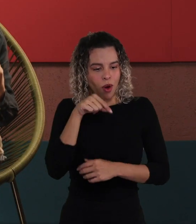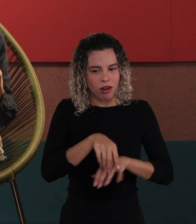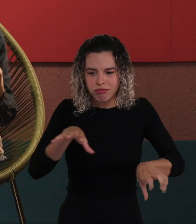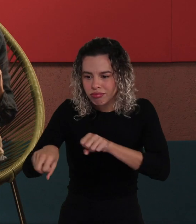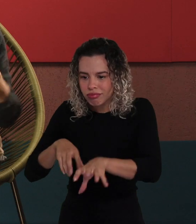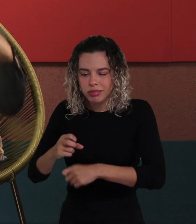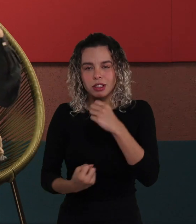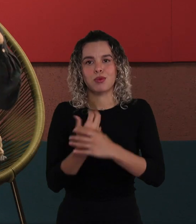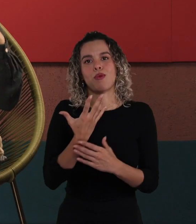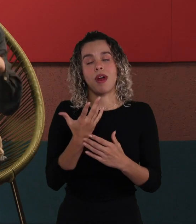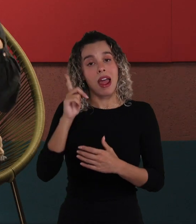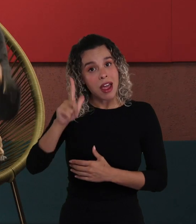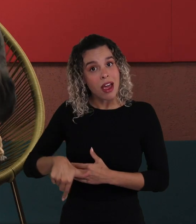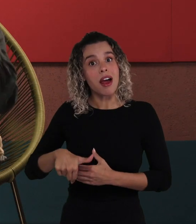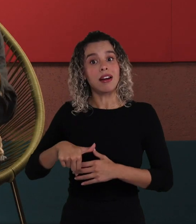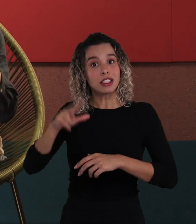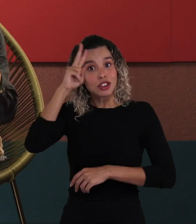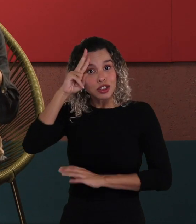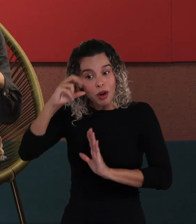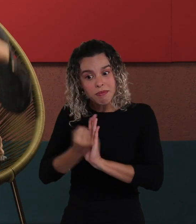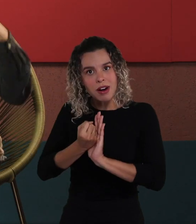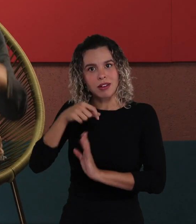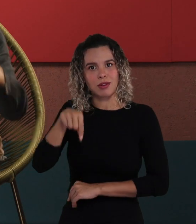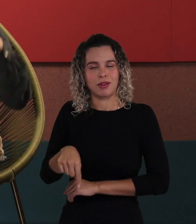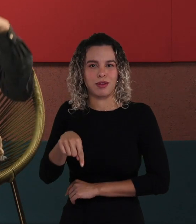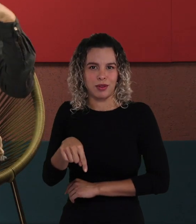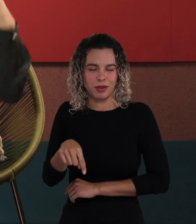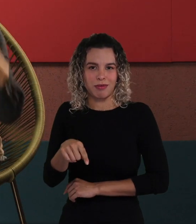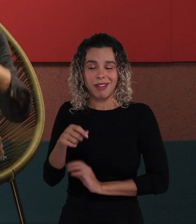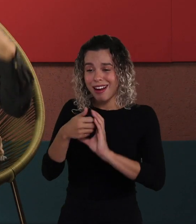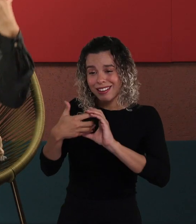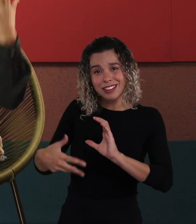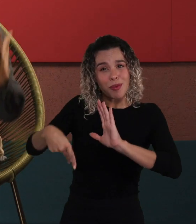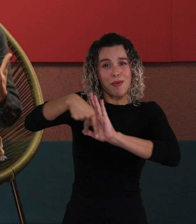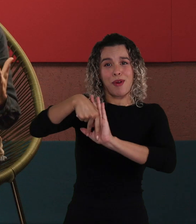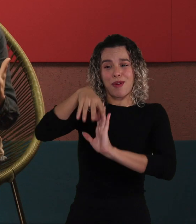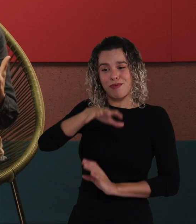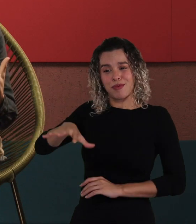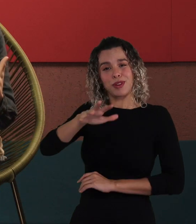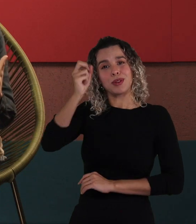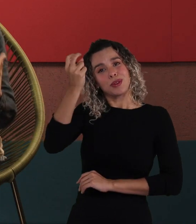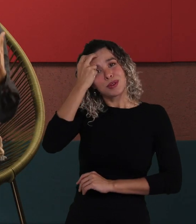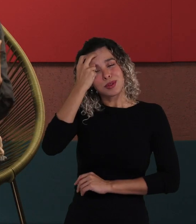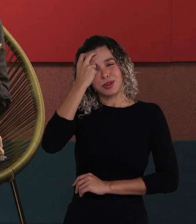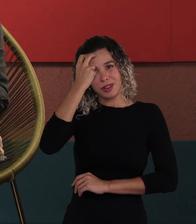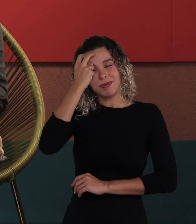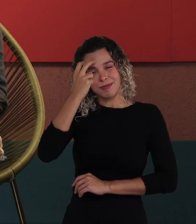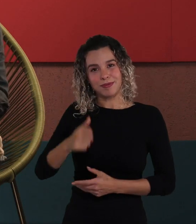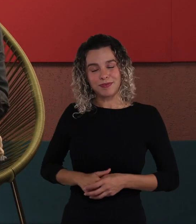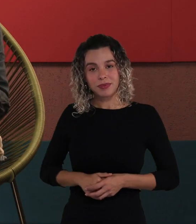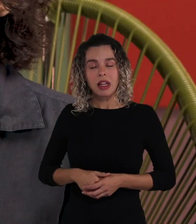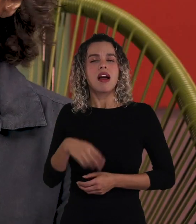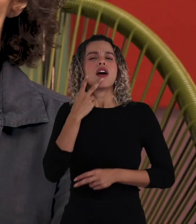se formaram ali. Então foi uma ocupação histórica específica que deu uma característica daquela cultura alimentar muito